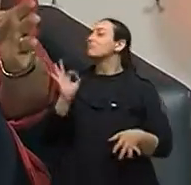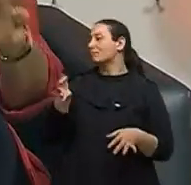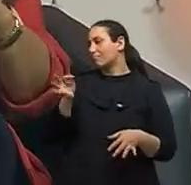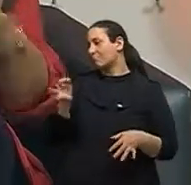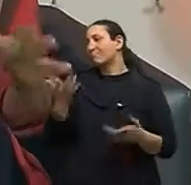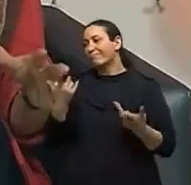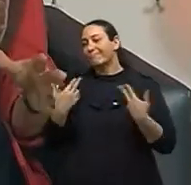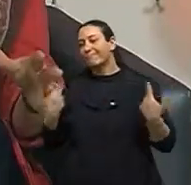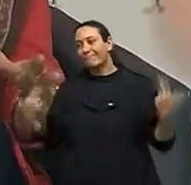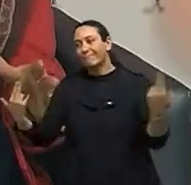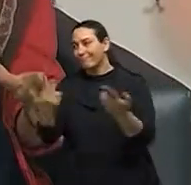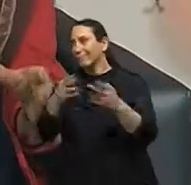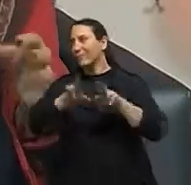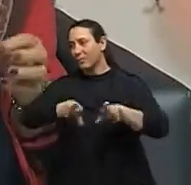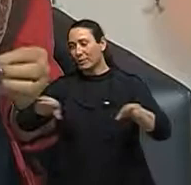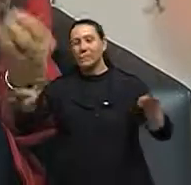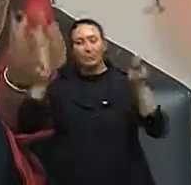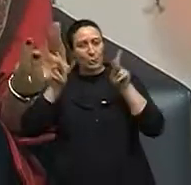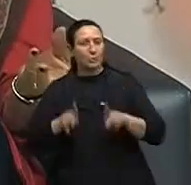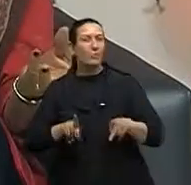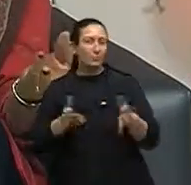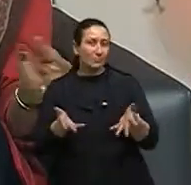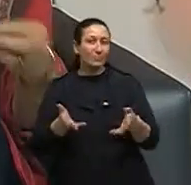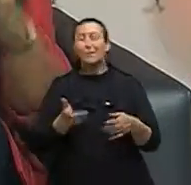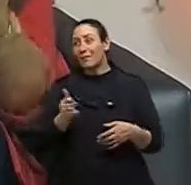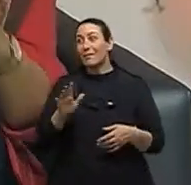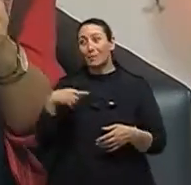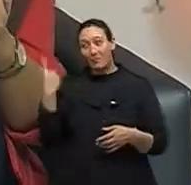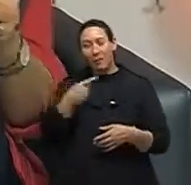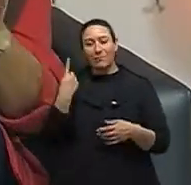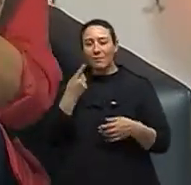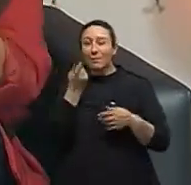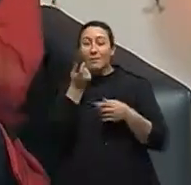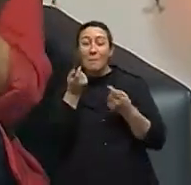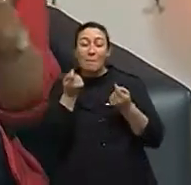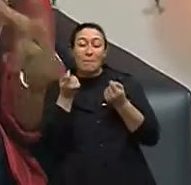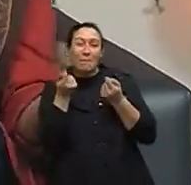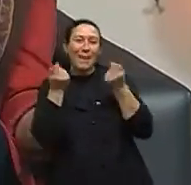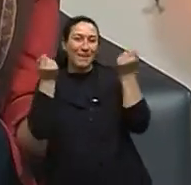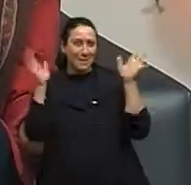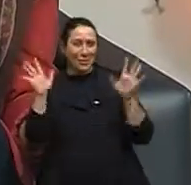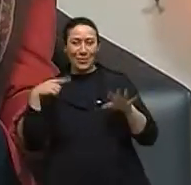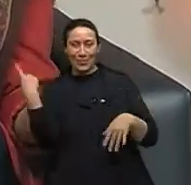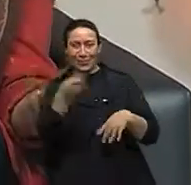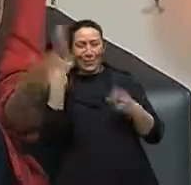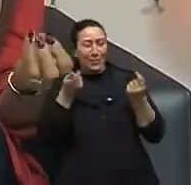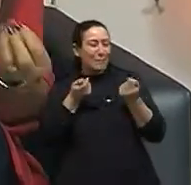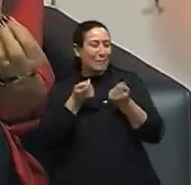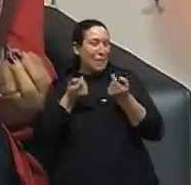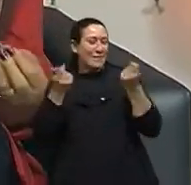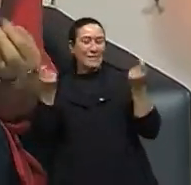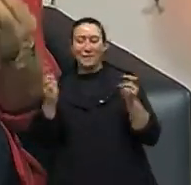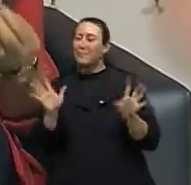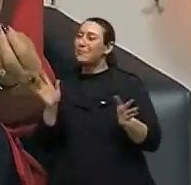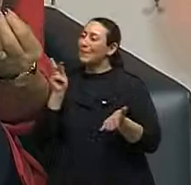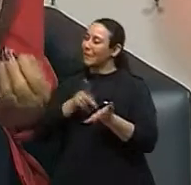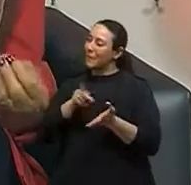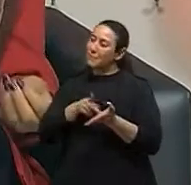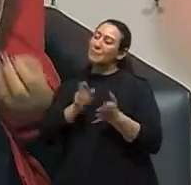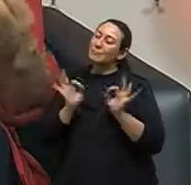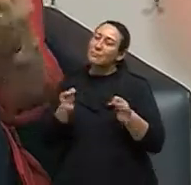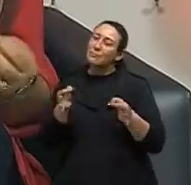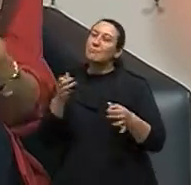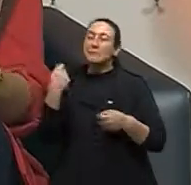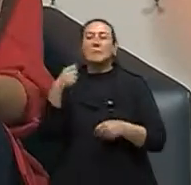semelhante a gente é bem diferente a gente é no máximo parecido no máximo parecido diz Doutor fura é verdade né então a gente tem que